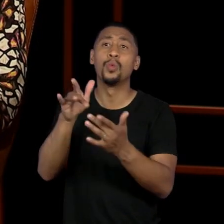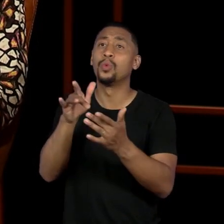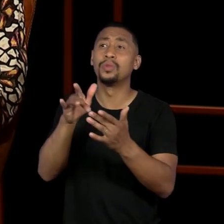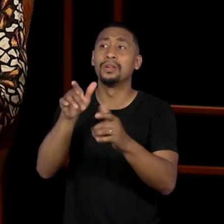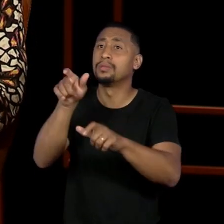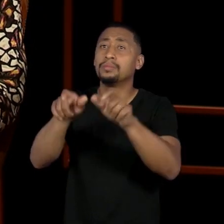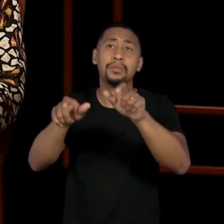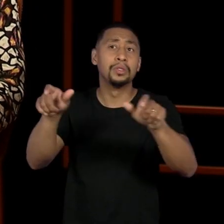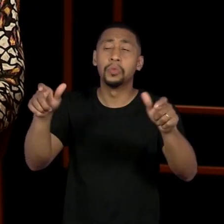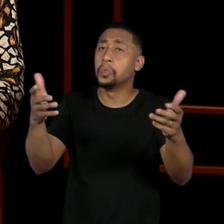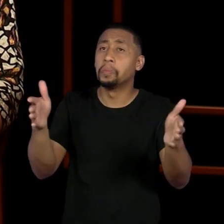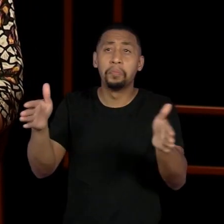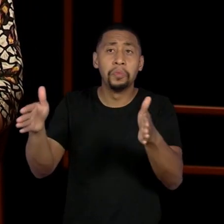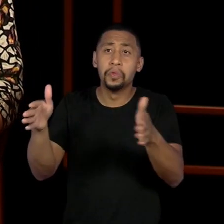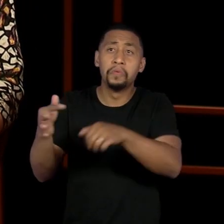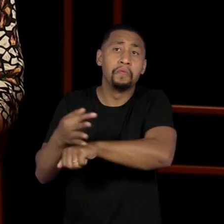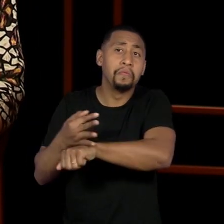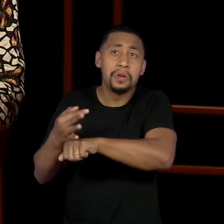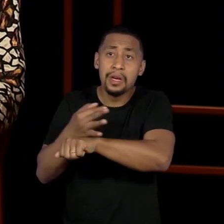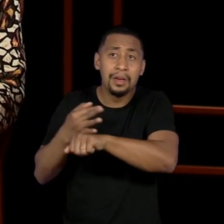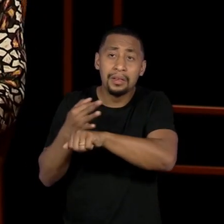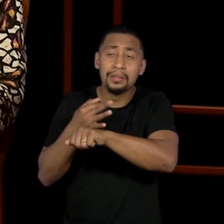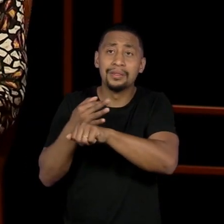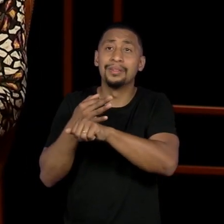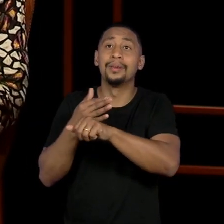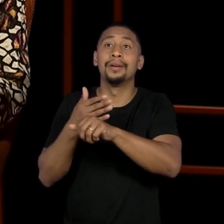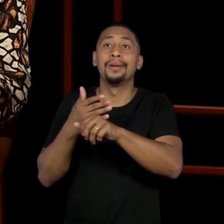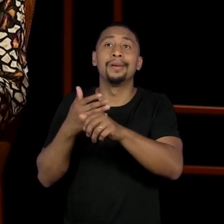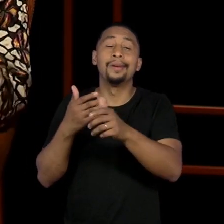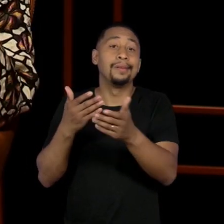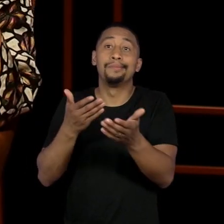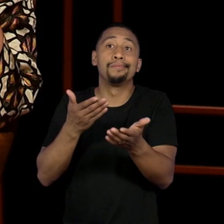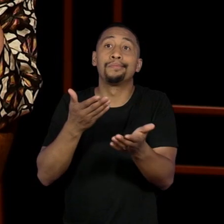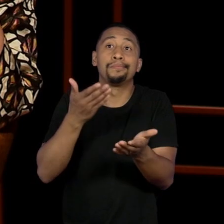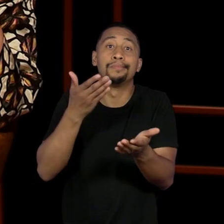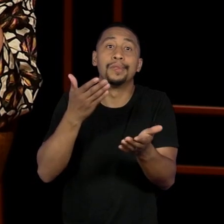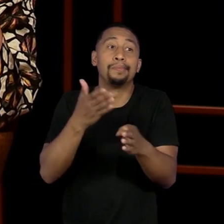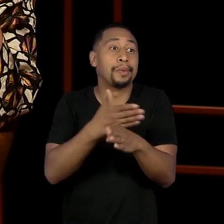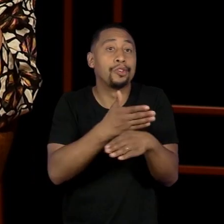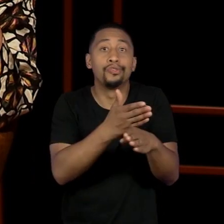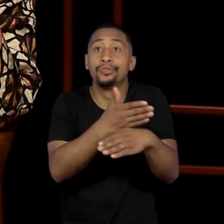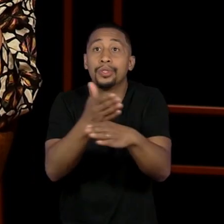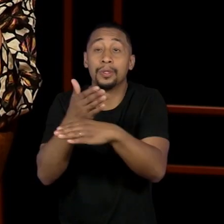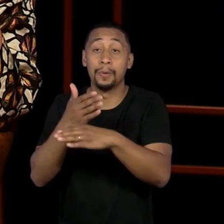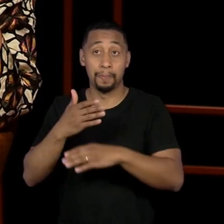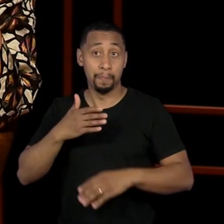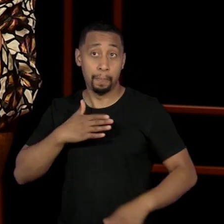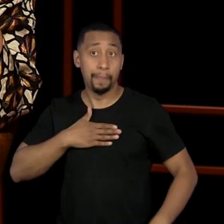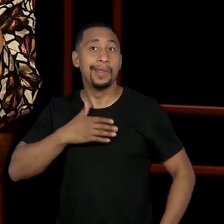era férias, era verão, estavam de férias. E a minha mãe, que nessa altura era